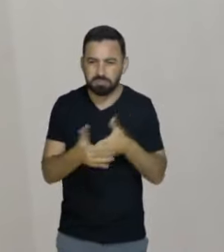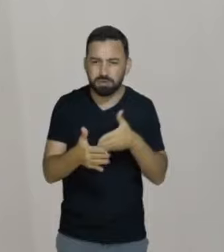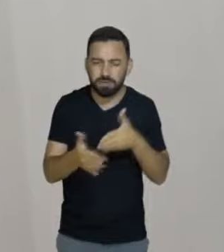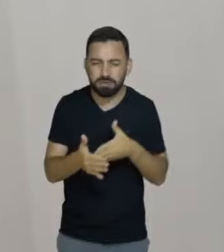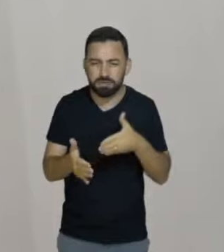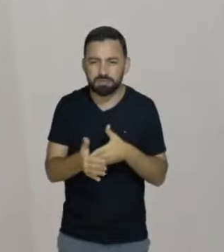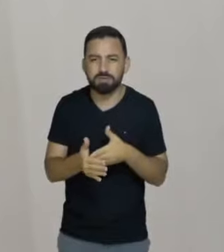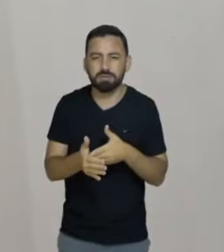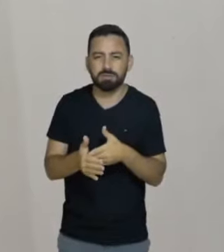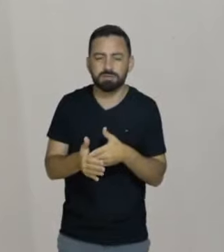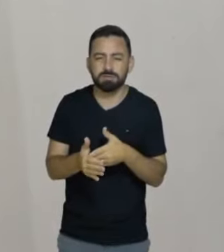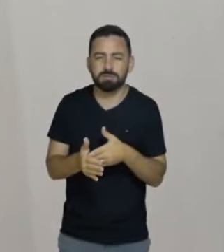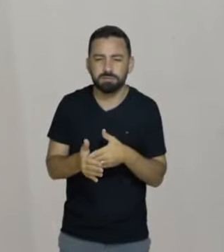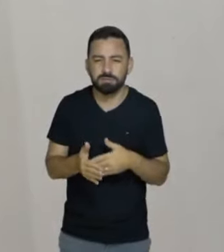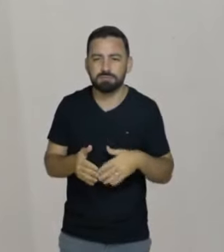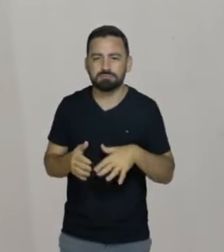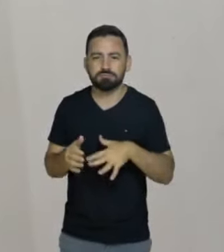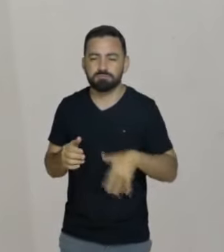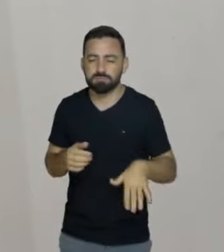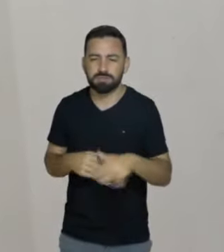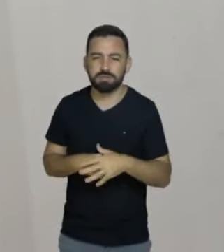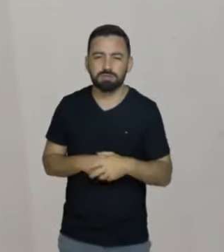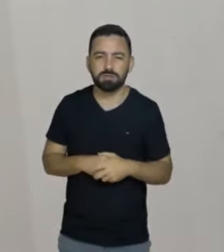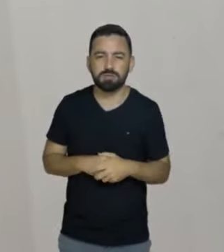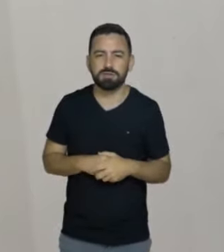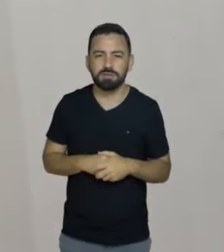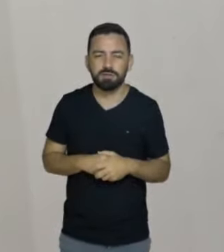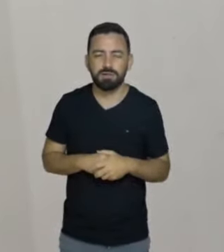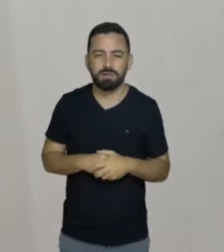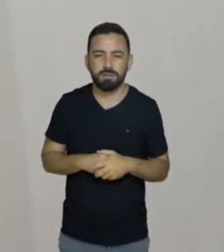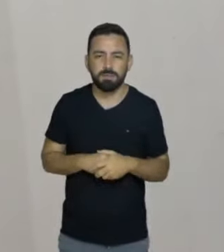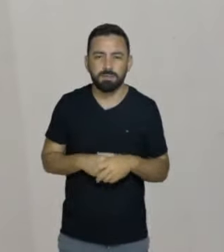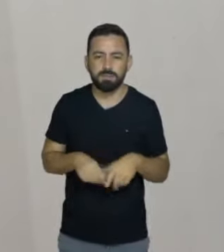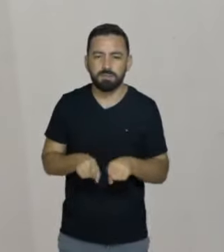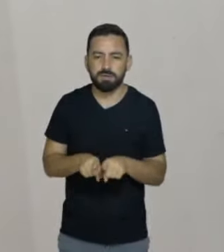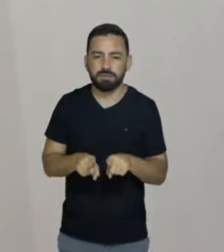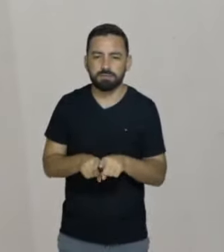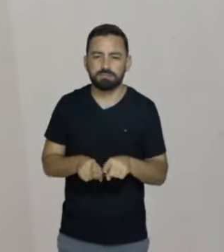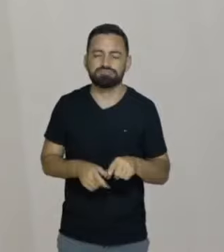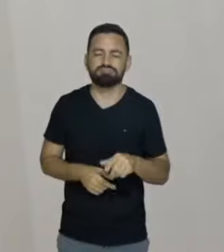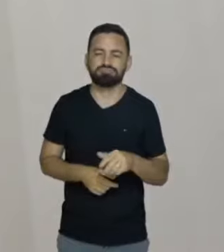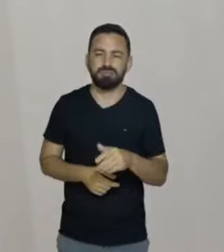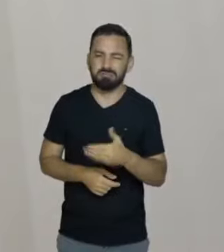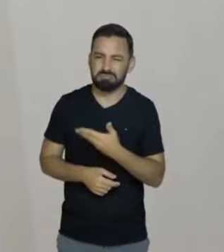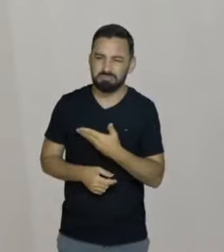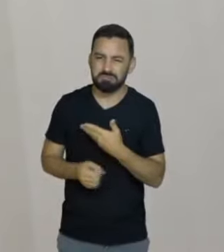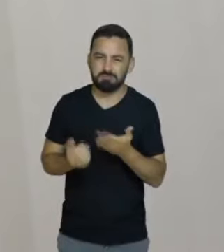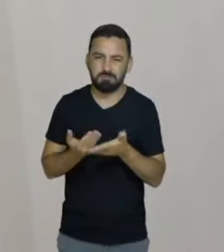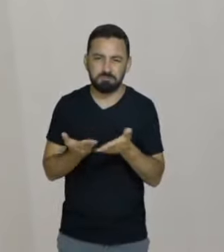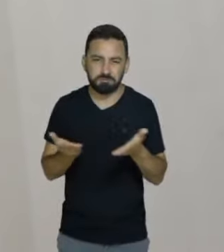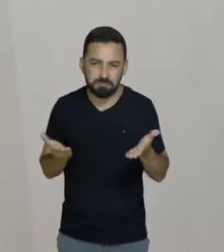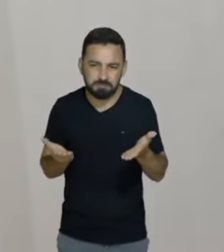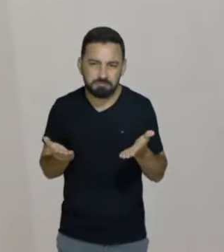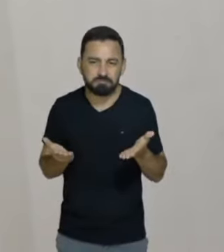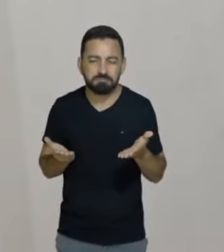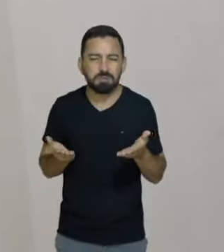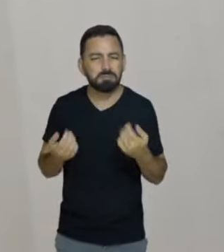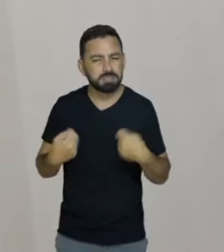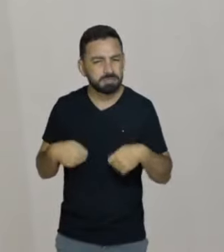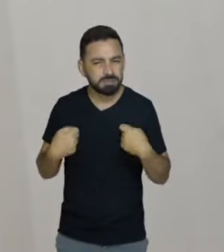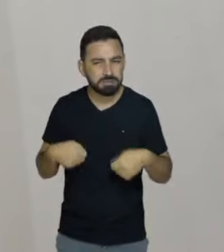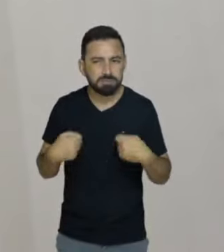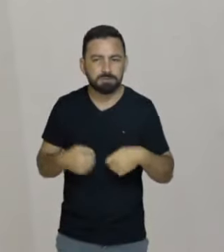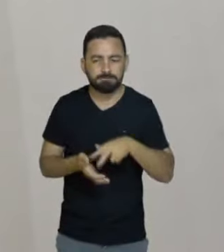torne realidade. Por isso, eu os convido, meus colegas e minhas colegas do Parlamento, a fincarem o pé em defesa